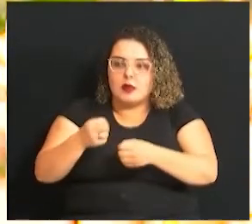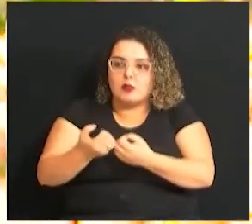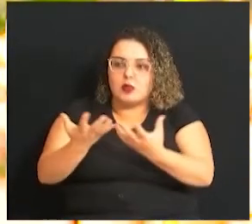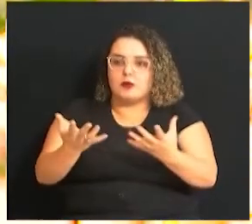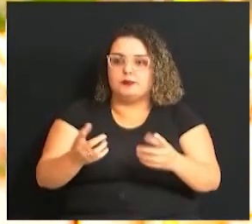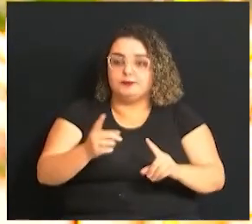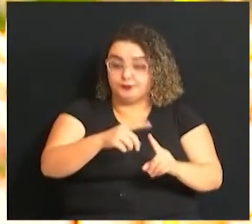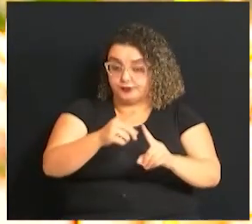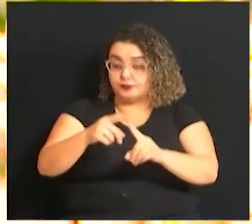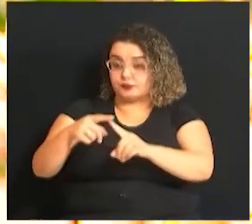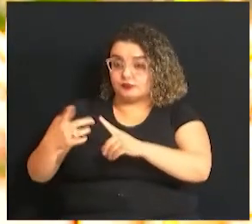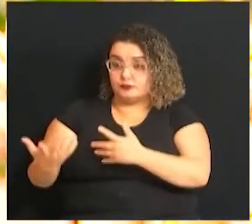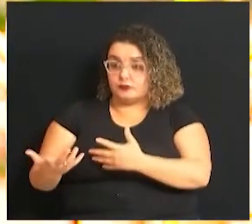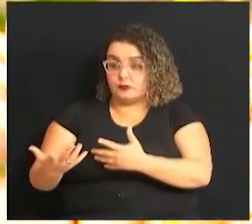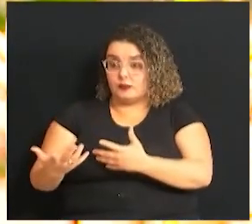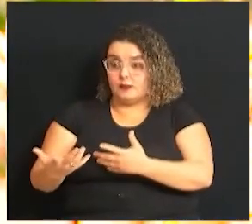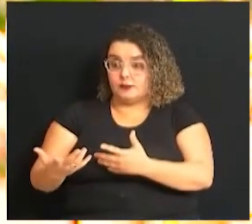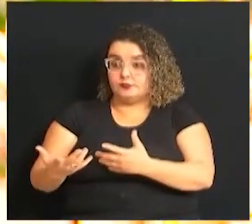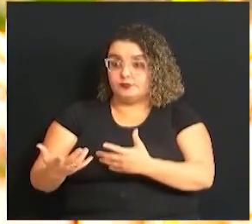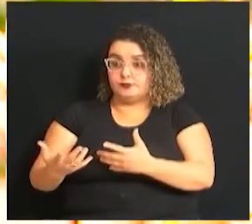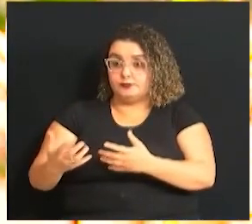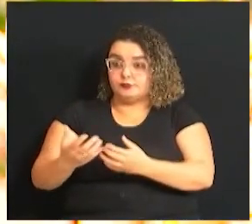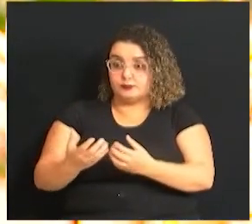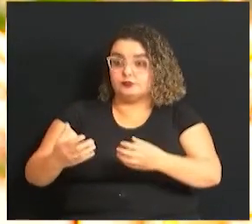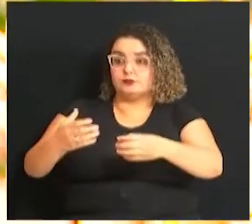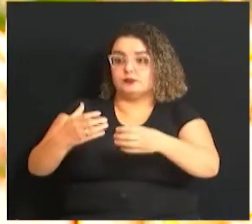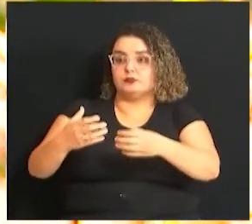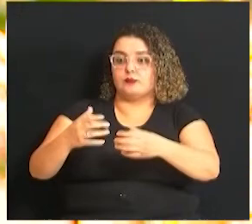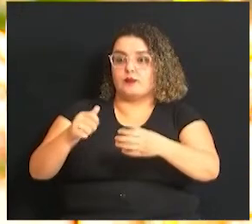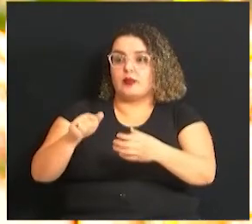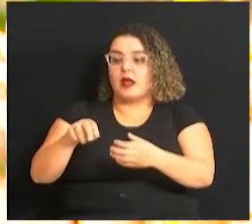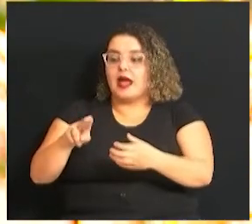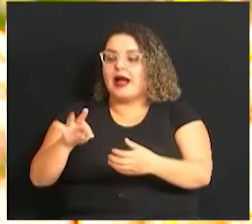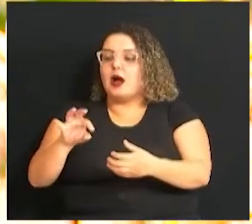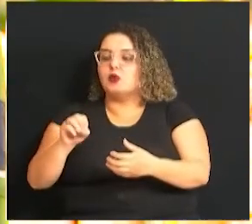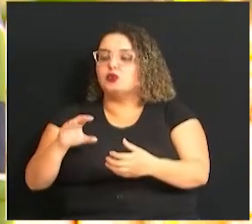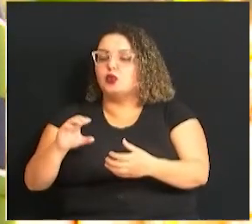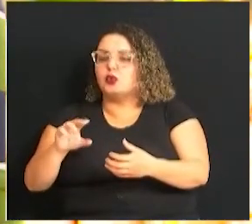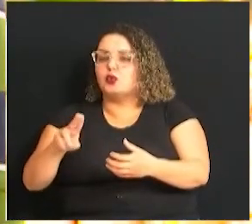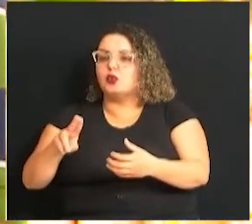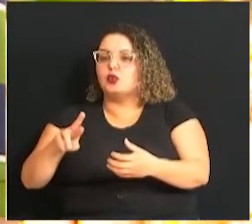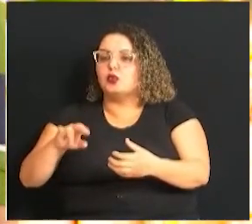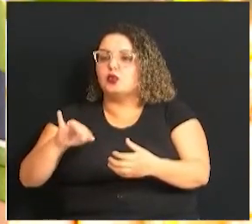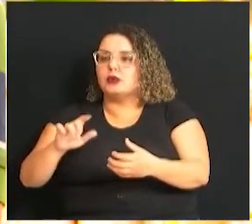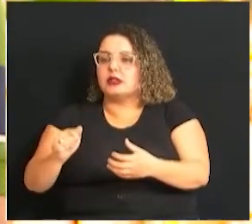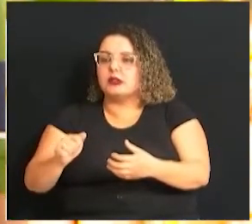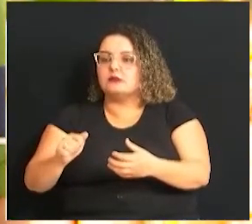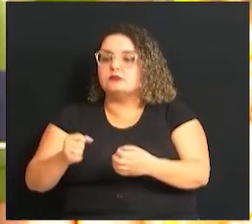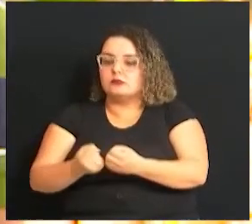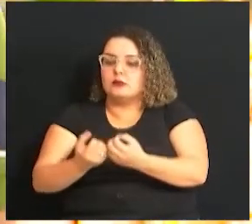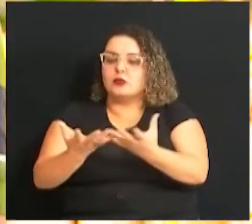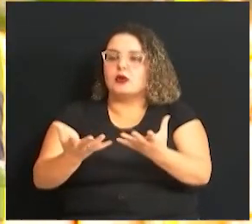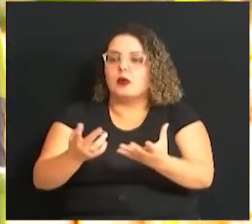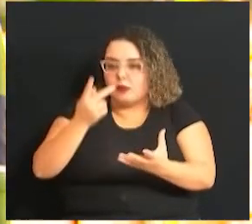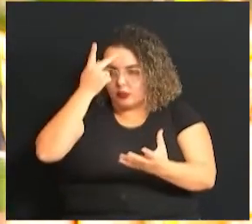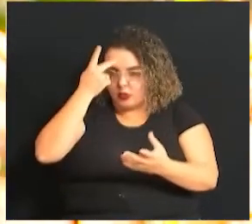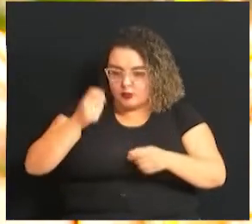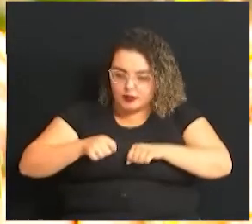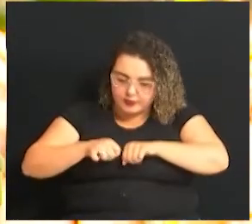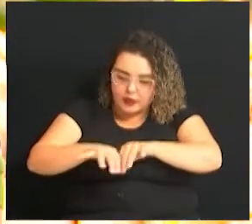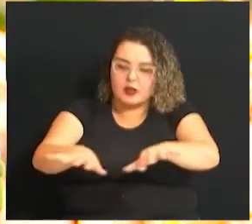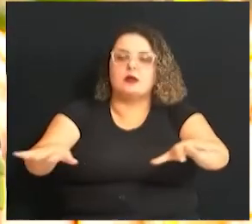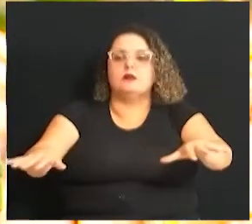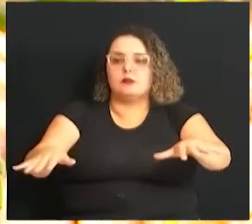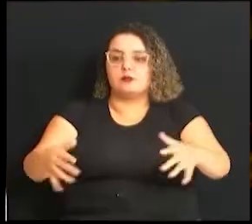dispersa a semente, nesse tipo de arranjo a gente chama de autocoria, que é a dispersão promovida